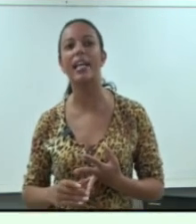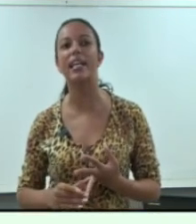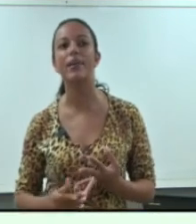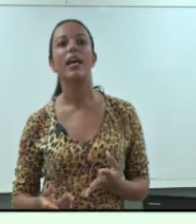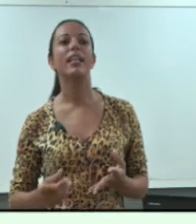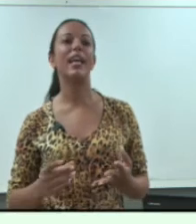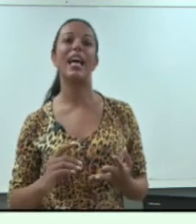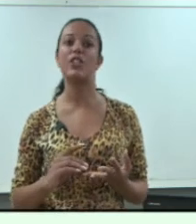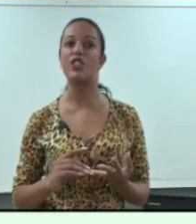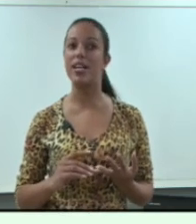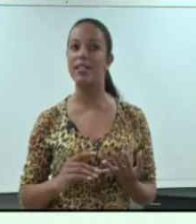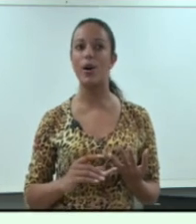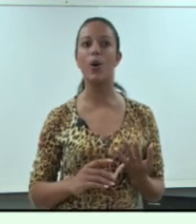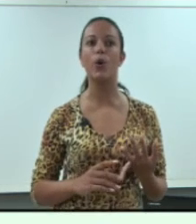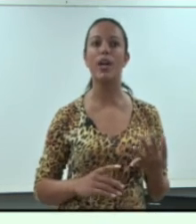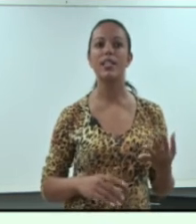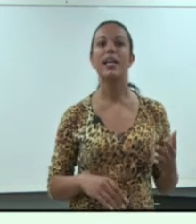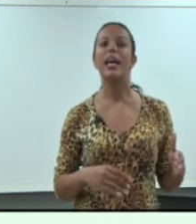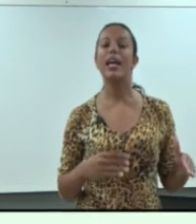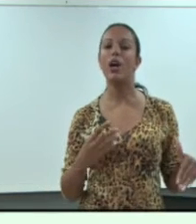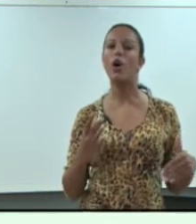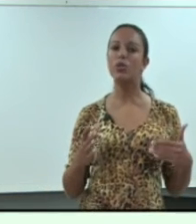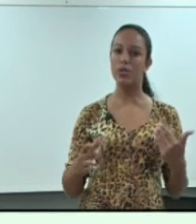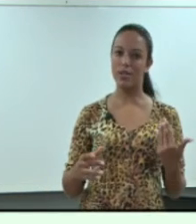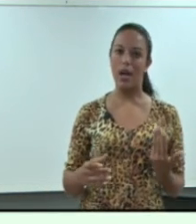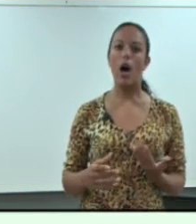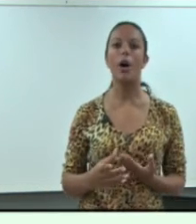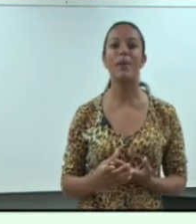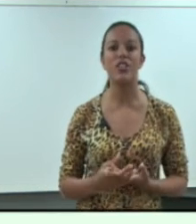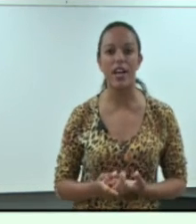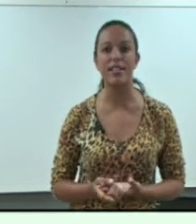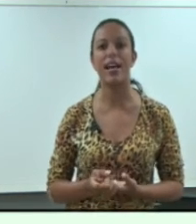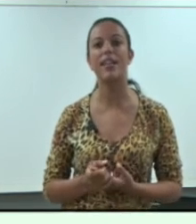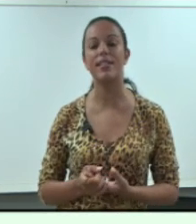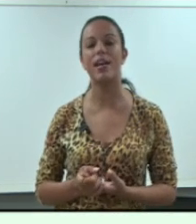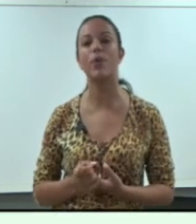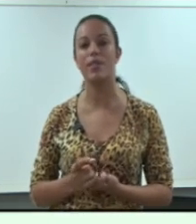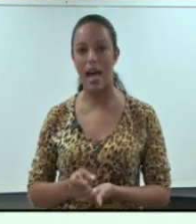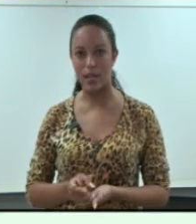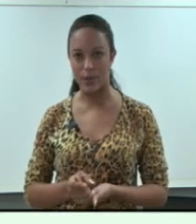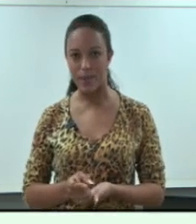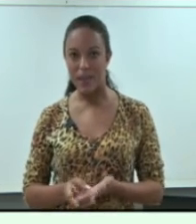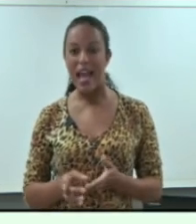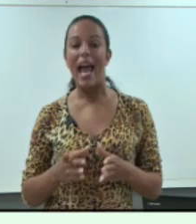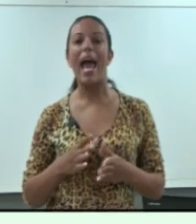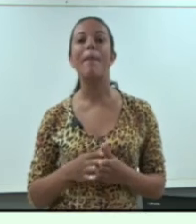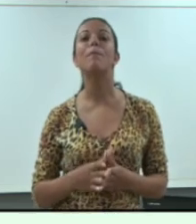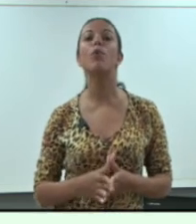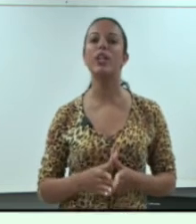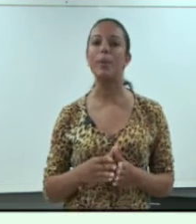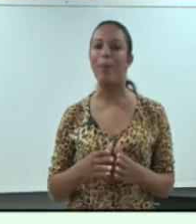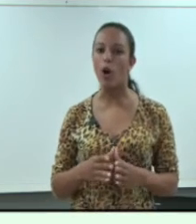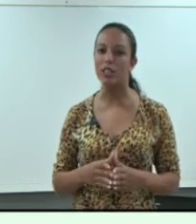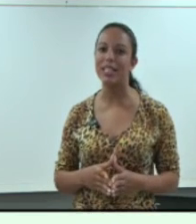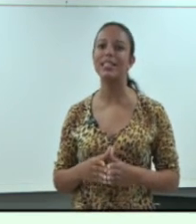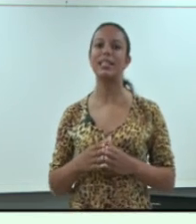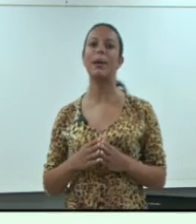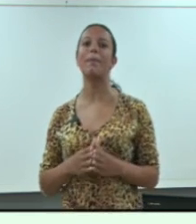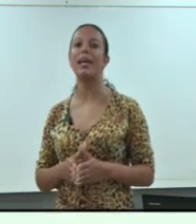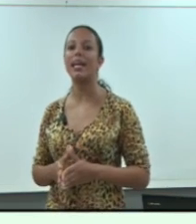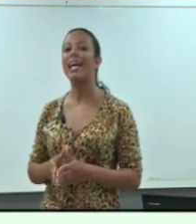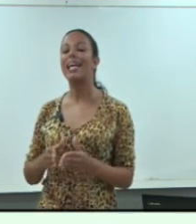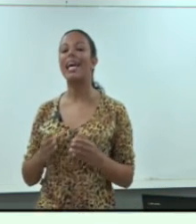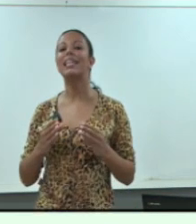tem a inchada tem as tesouras e outros objetos que eles são usados é muito